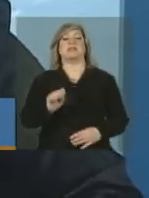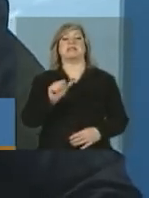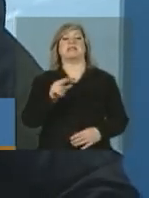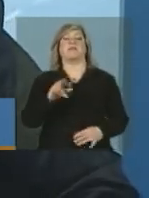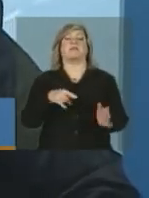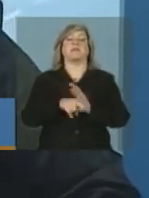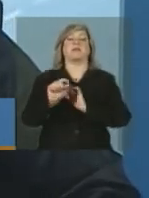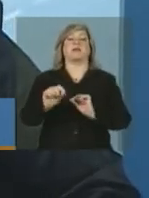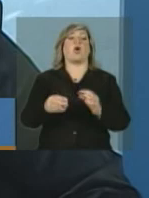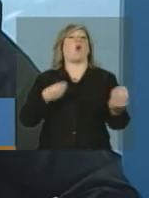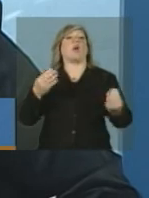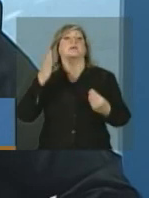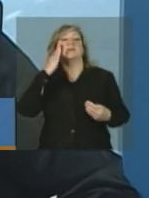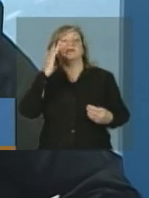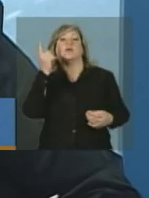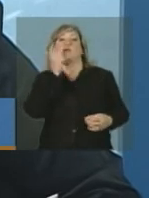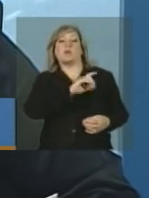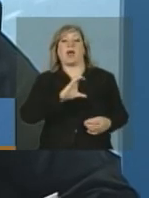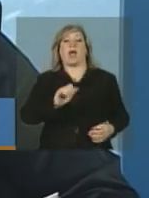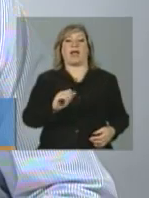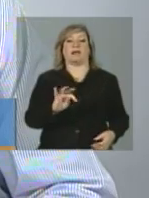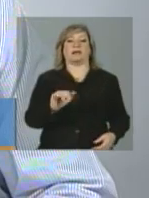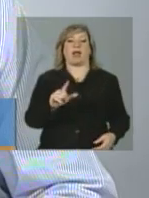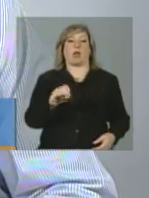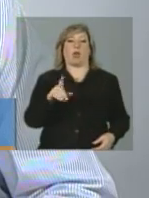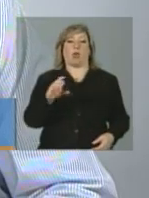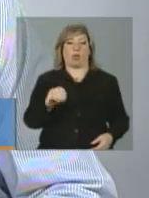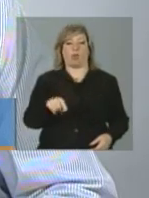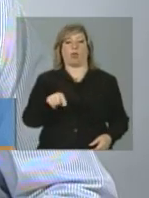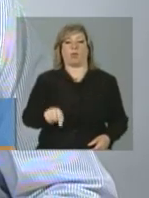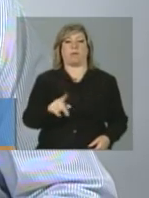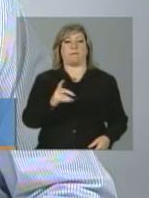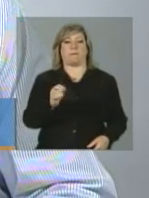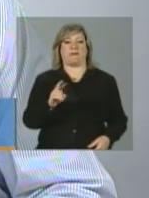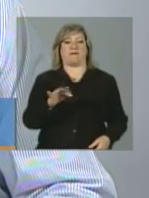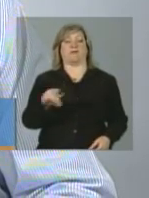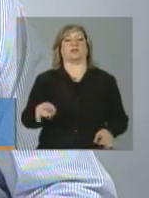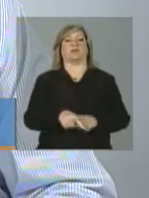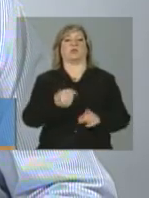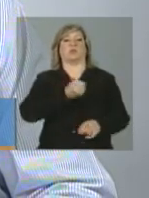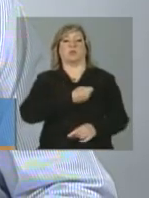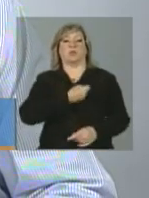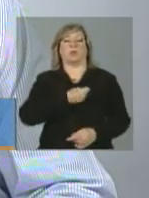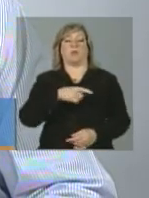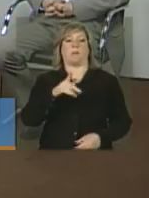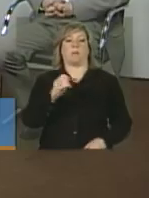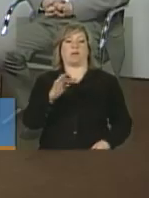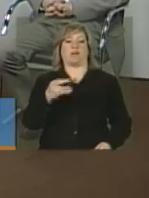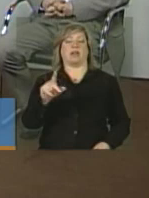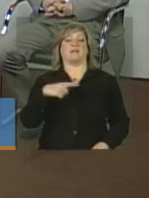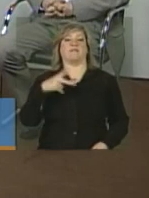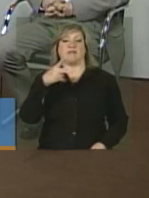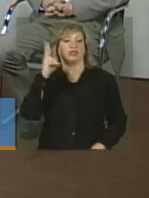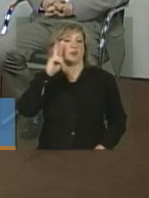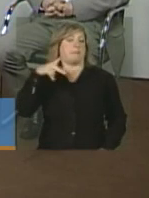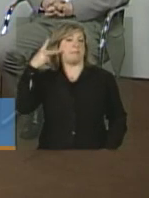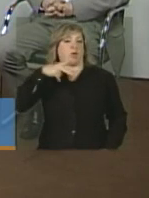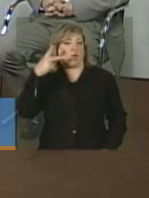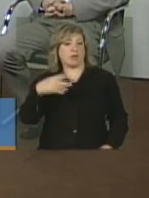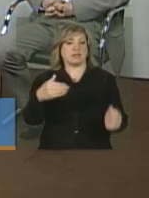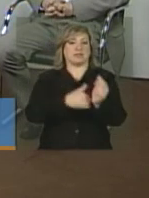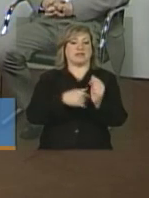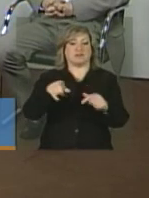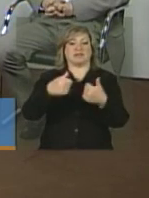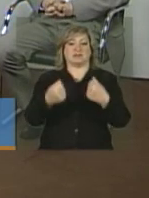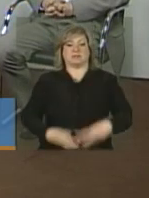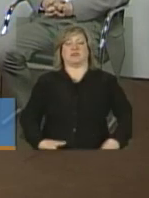quero saber como adquirir o catálogo de perfis e o número da portaria que fala sobre a nova política de senhas que você falou, especificou